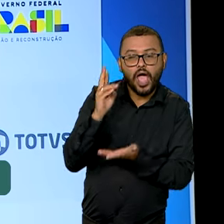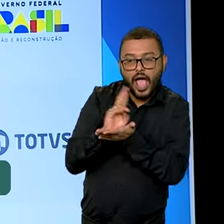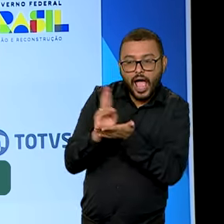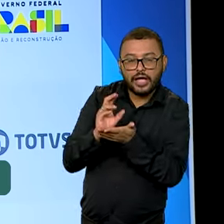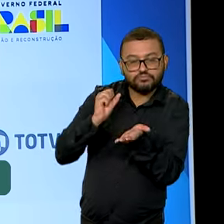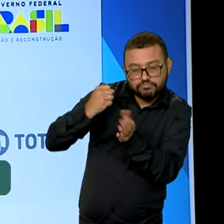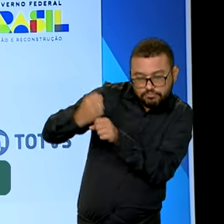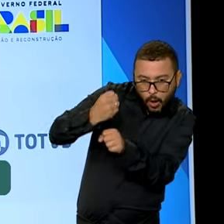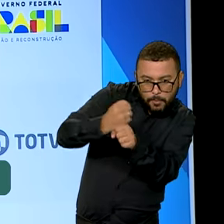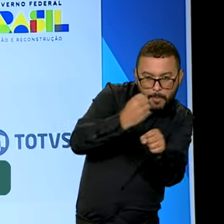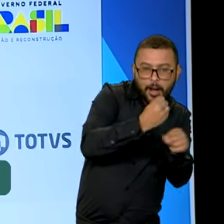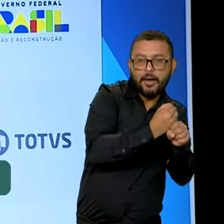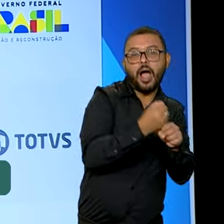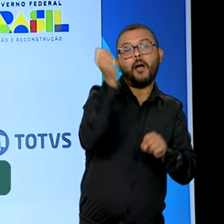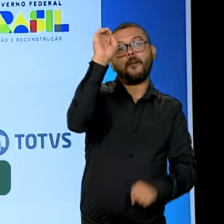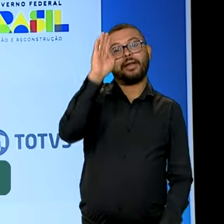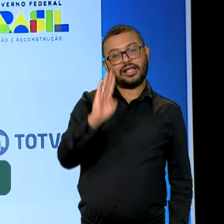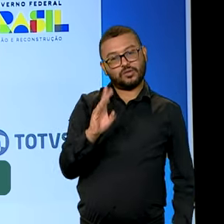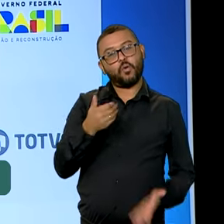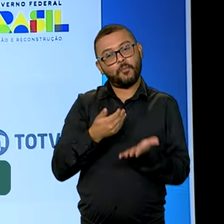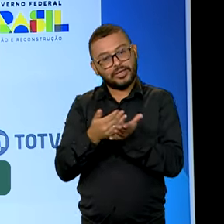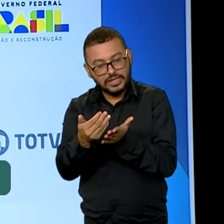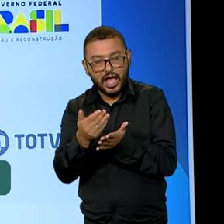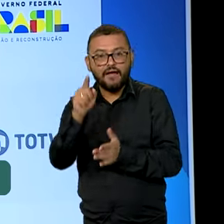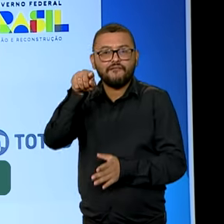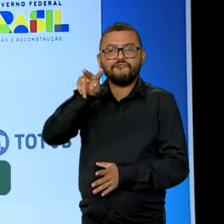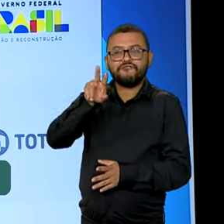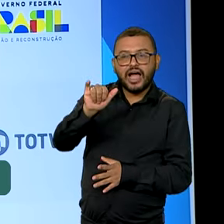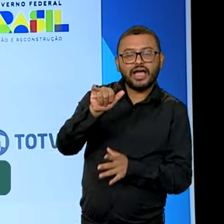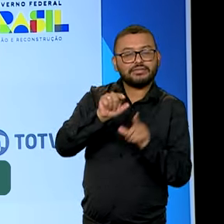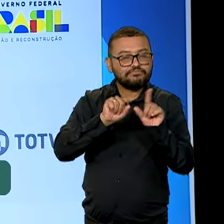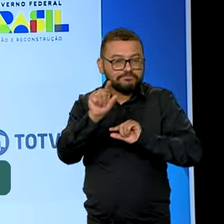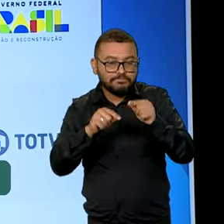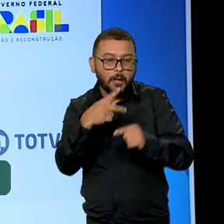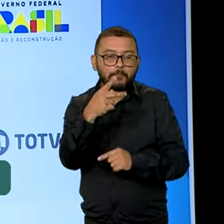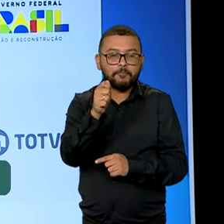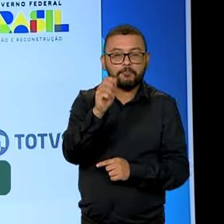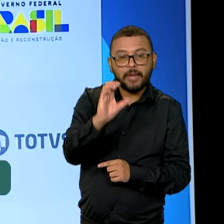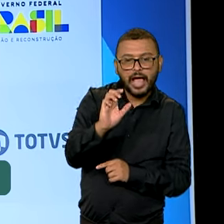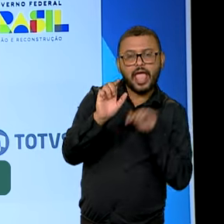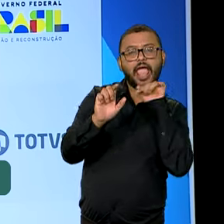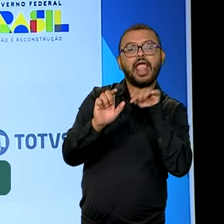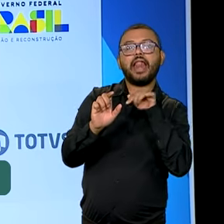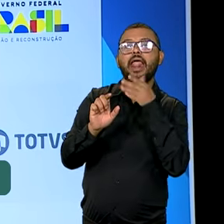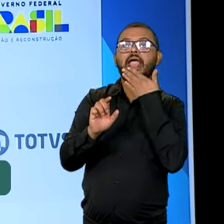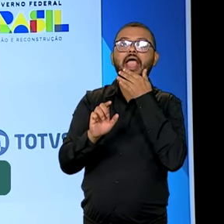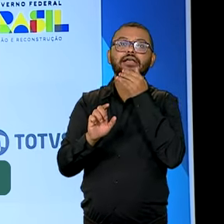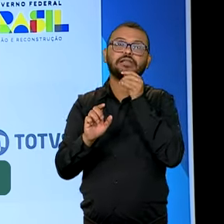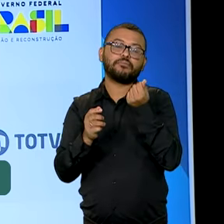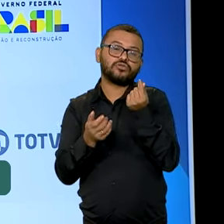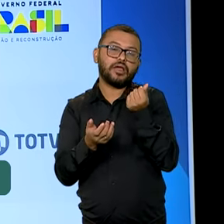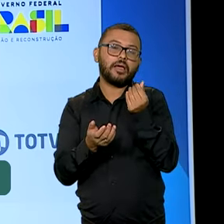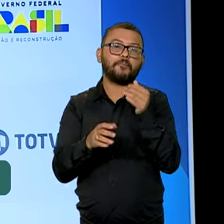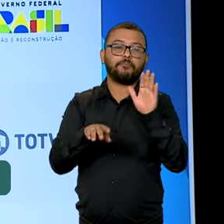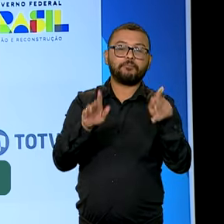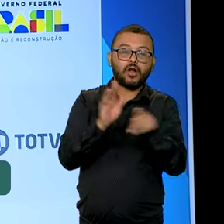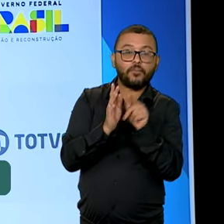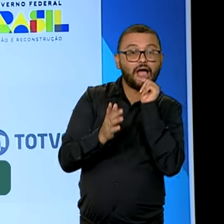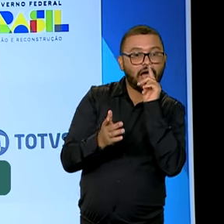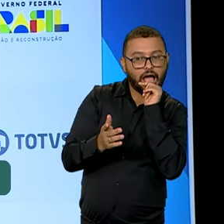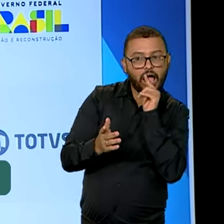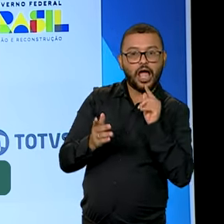mil obras em todo o país. Esse PAC Seleção leva em conta, por exemplo, abastecimento de